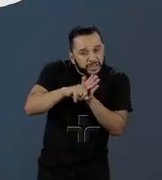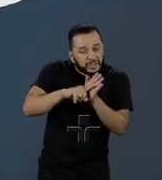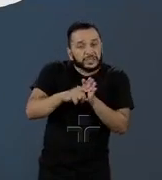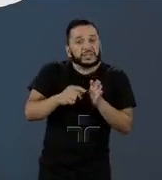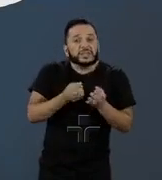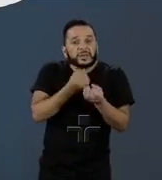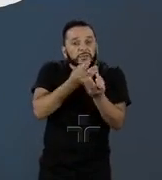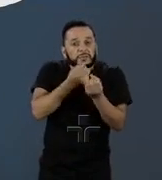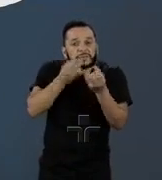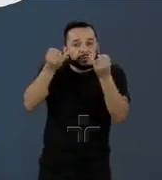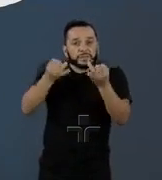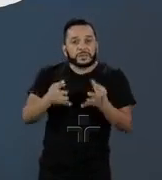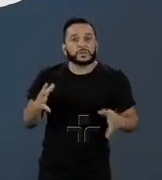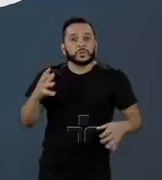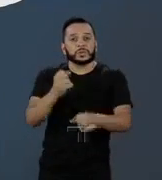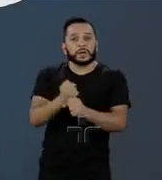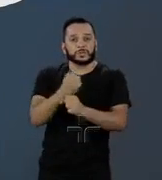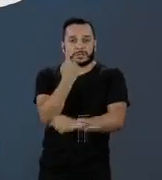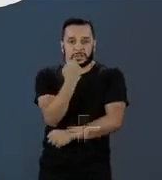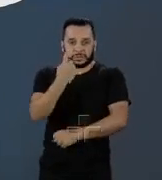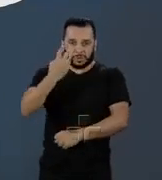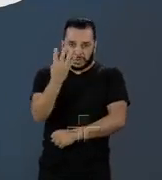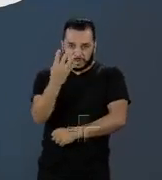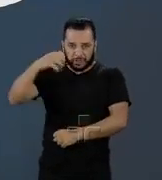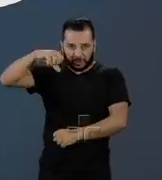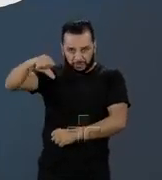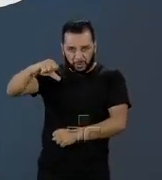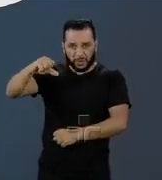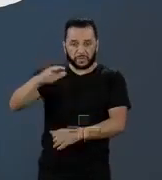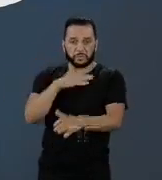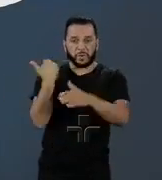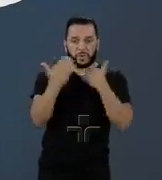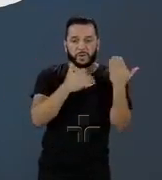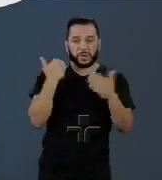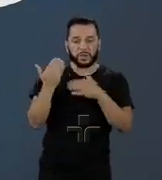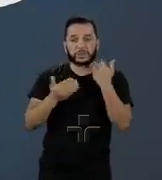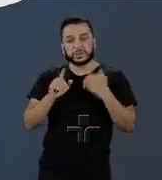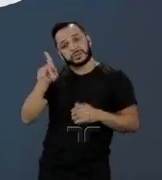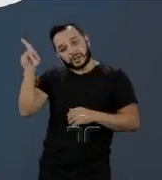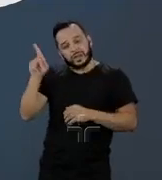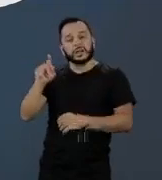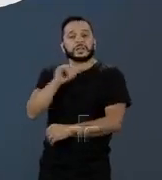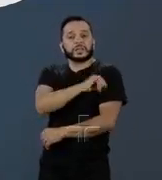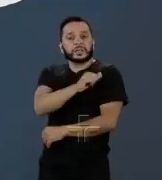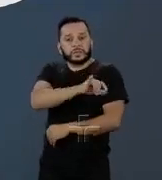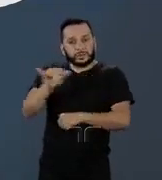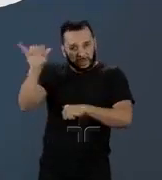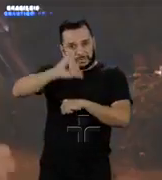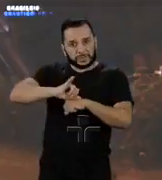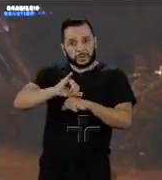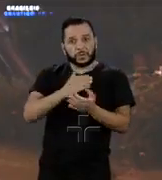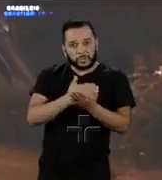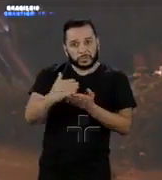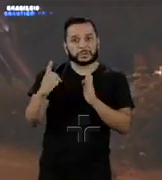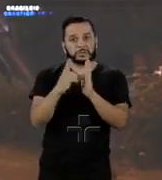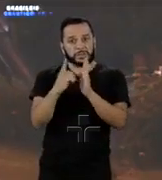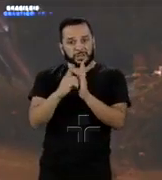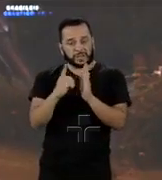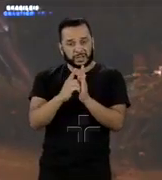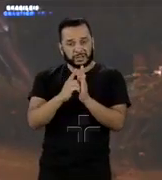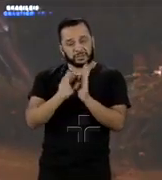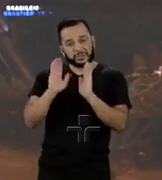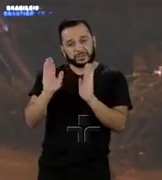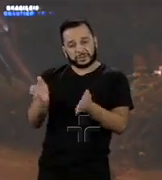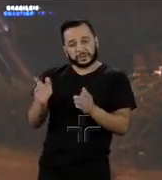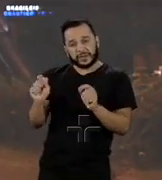ocorreram 149 homicídios na capital carioca desde o início do decreto federal. O balanço deste